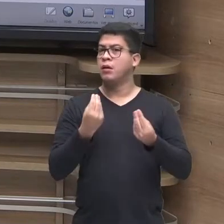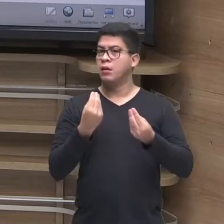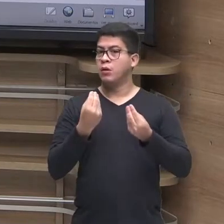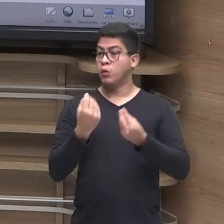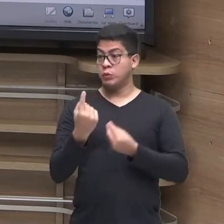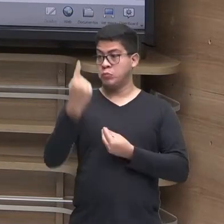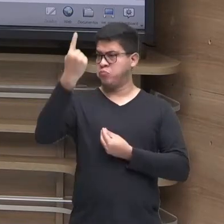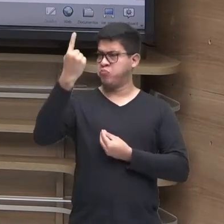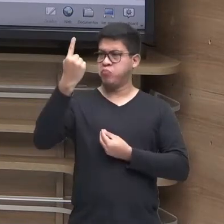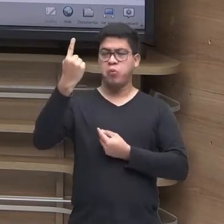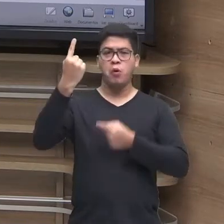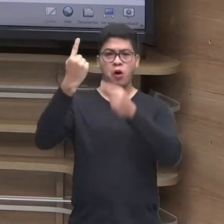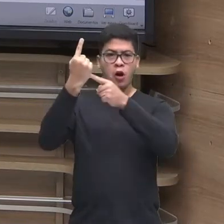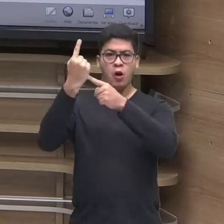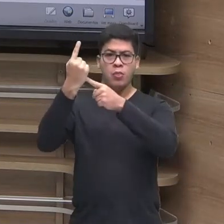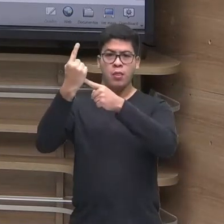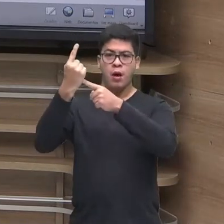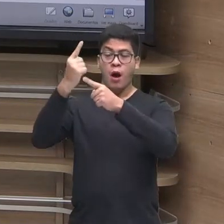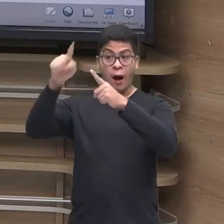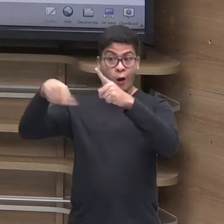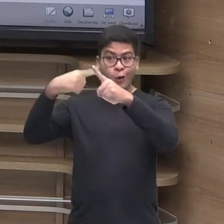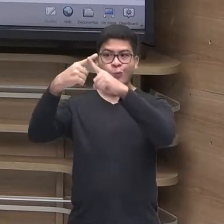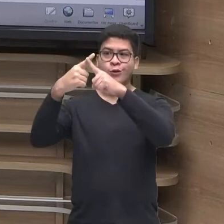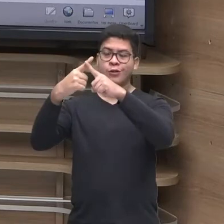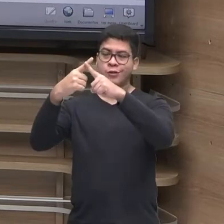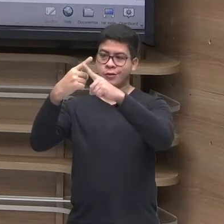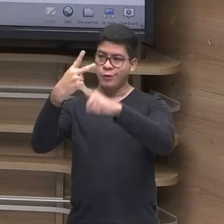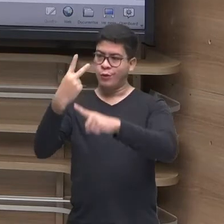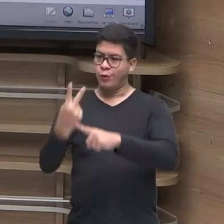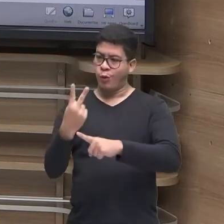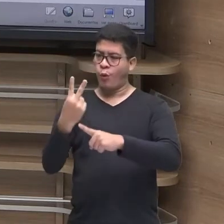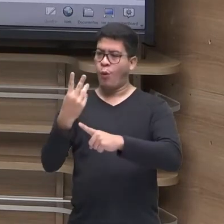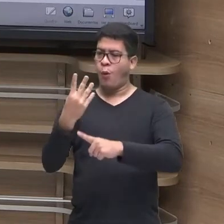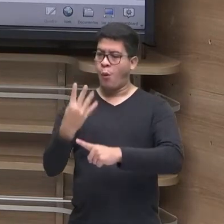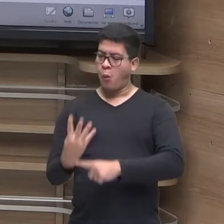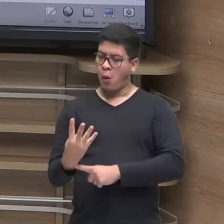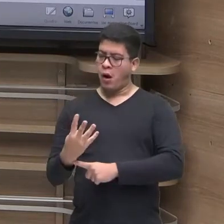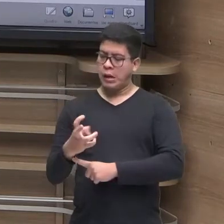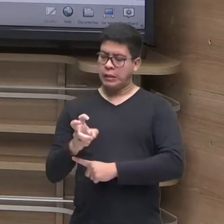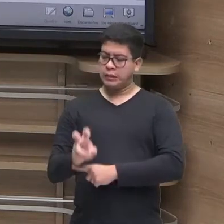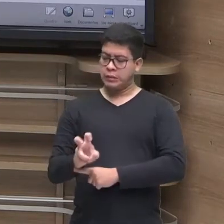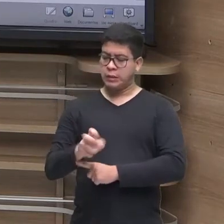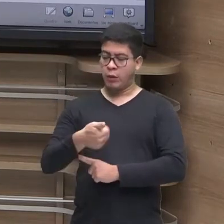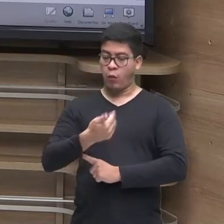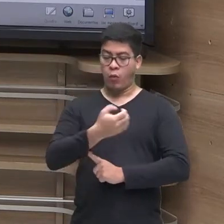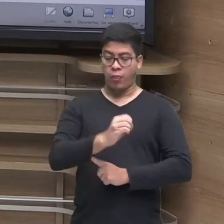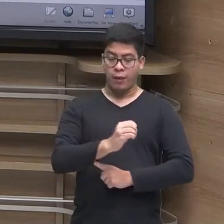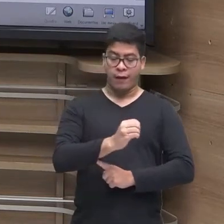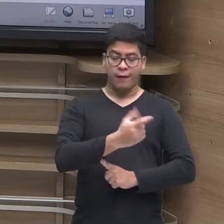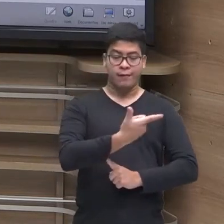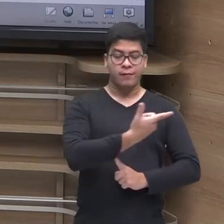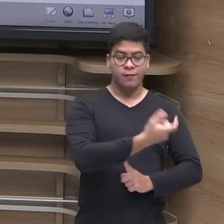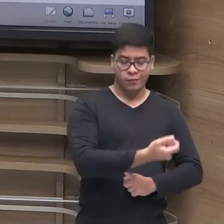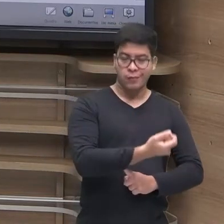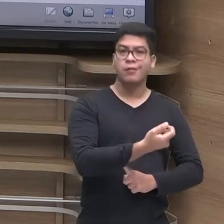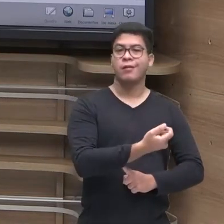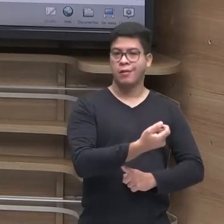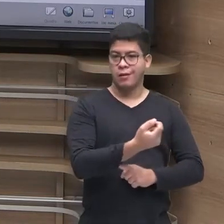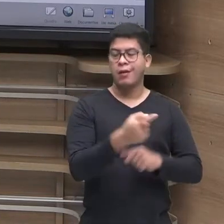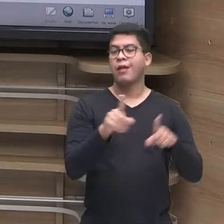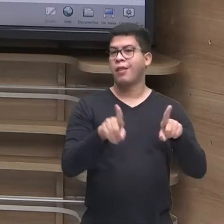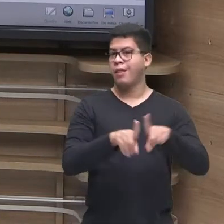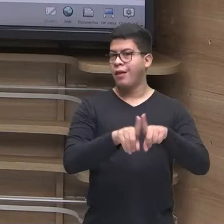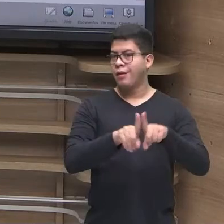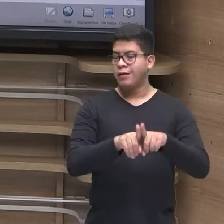tá? E aí eu fui multiplicando agora, 2 vezes 1, 2, depois 2 vezes 2, 4, depois 5 vezes 1,